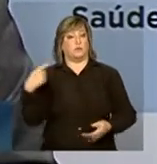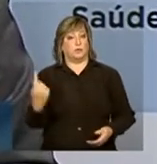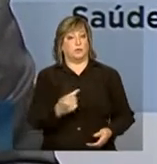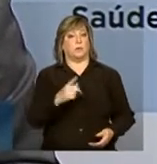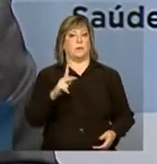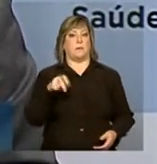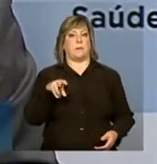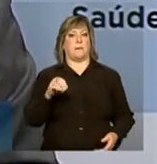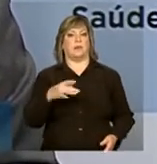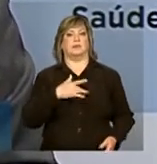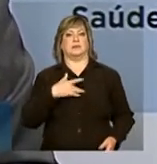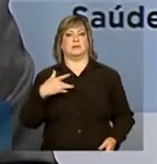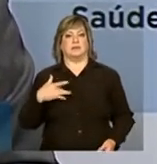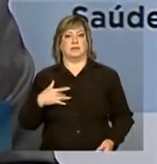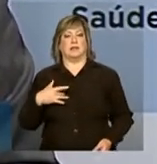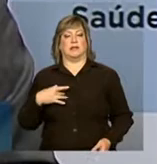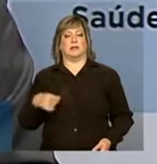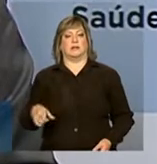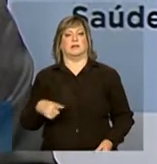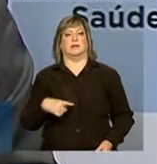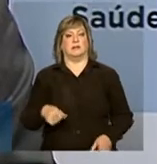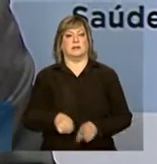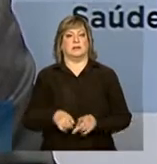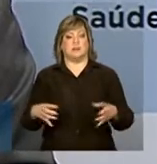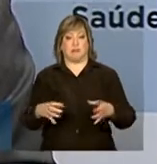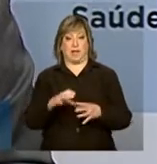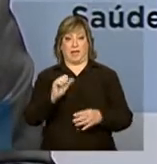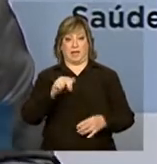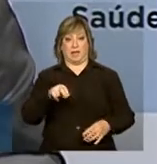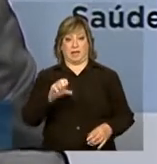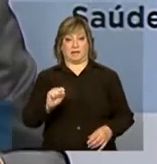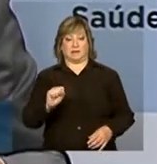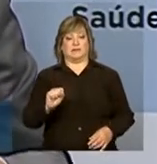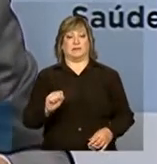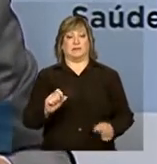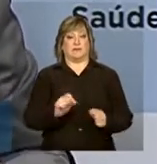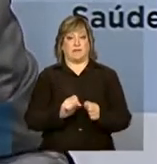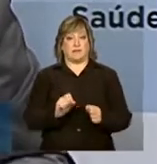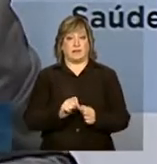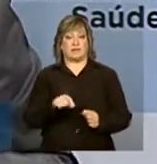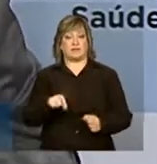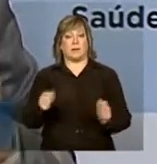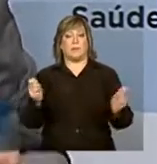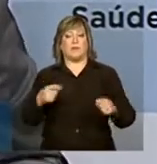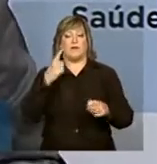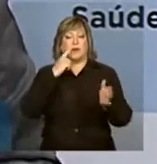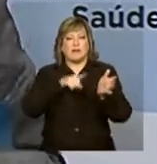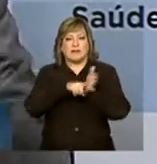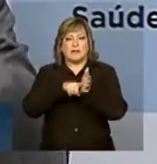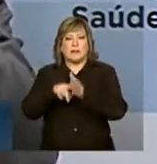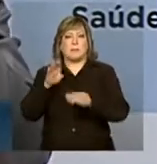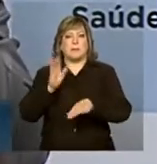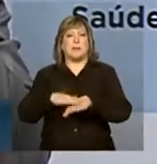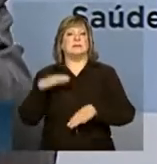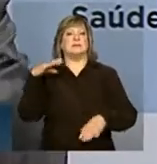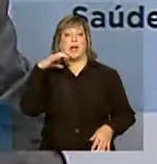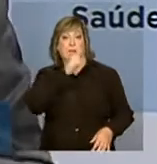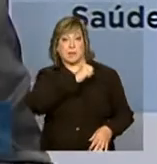saúde, e medidas de gestão interna que a ANS adotou para poder analisar mais